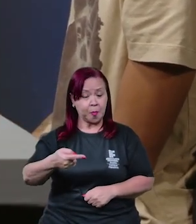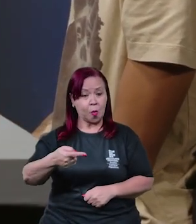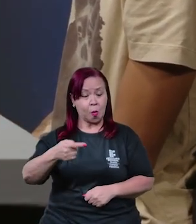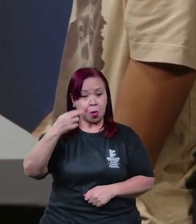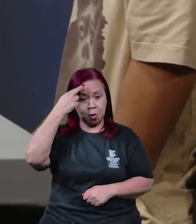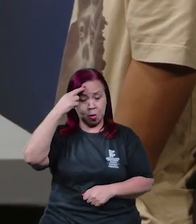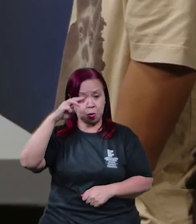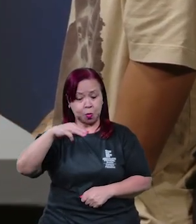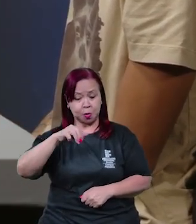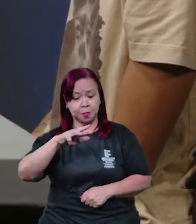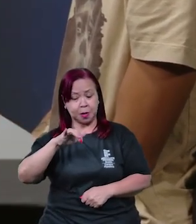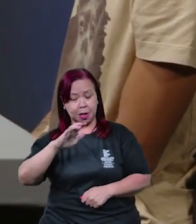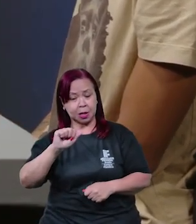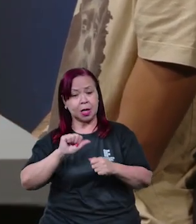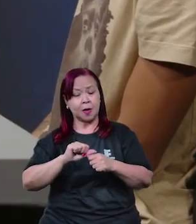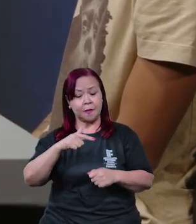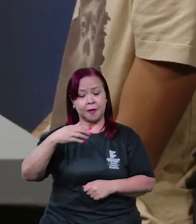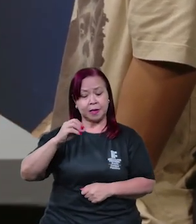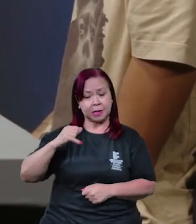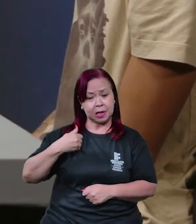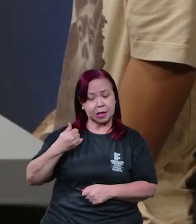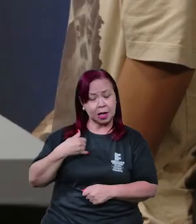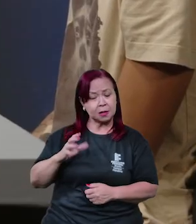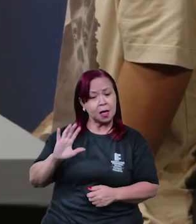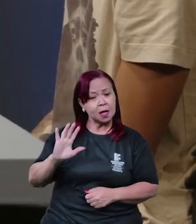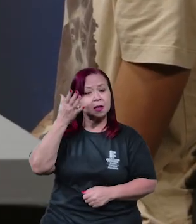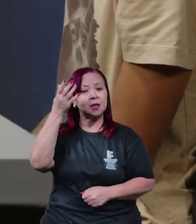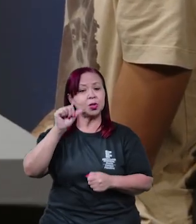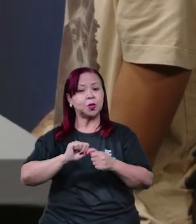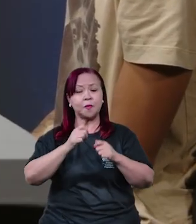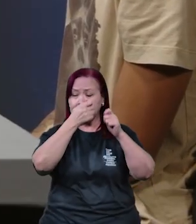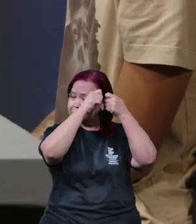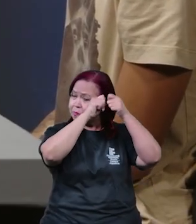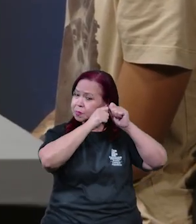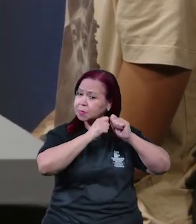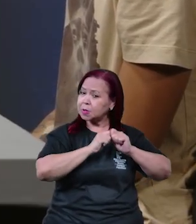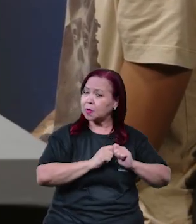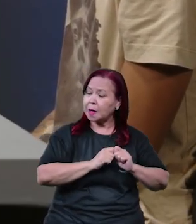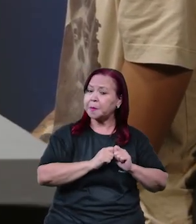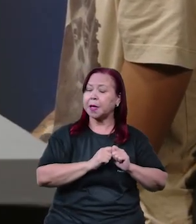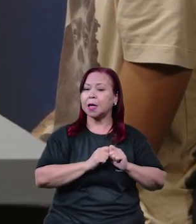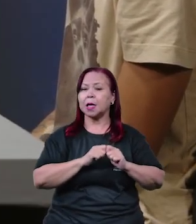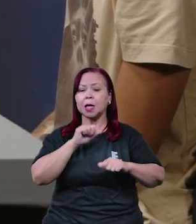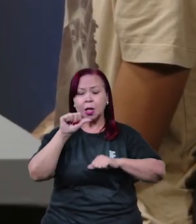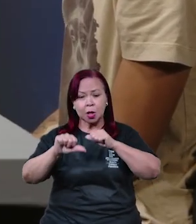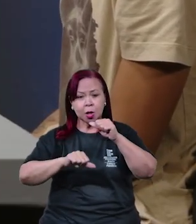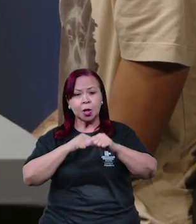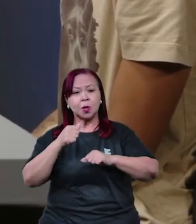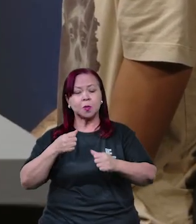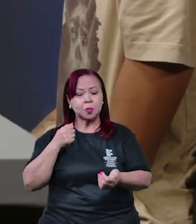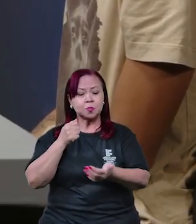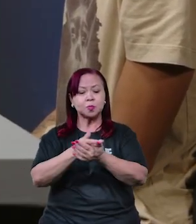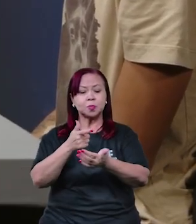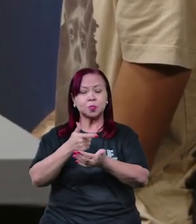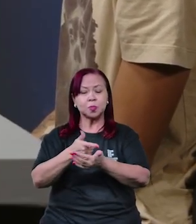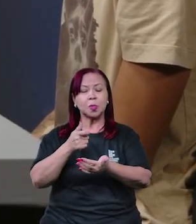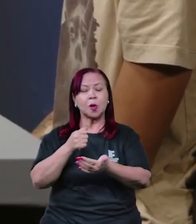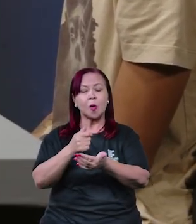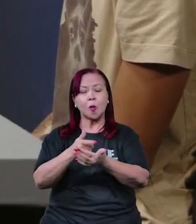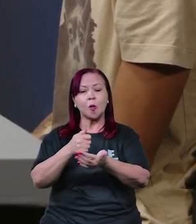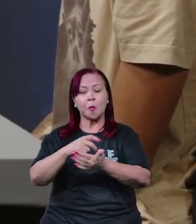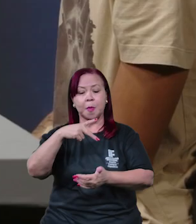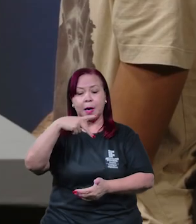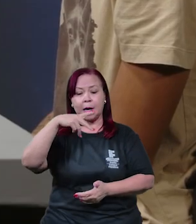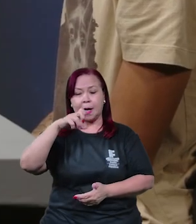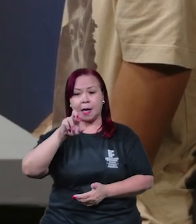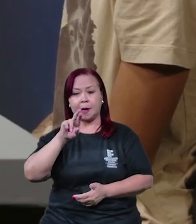que queria trançar o cabelo para ter mais praticidade. Ela também passou a comprar perucas. Então,